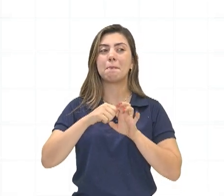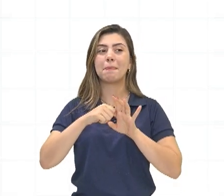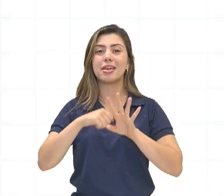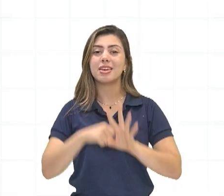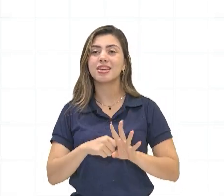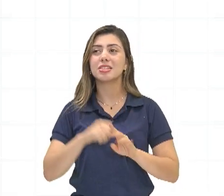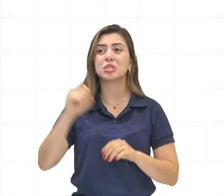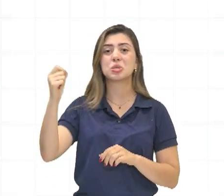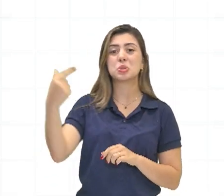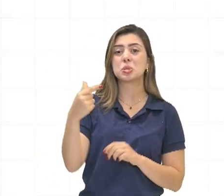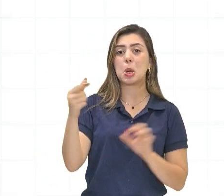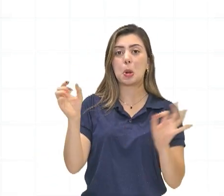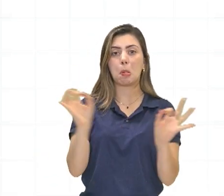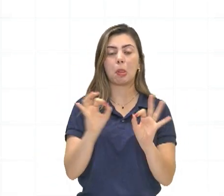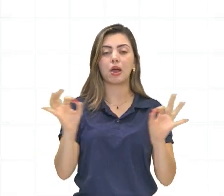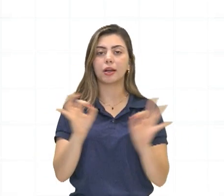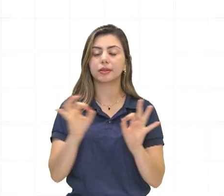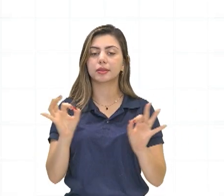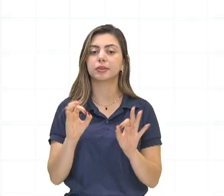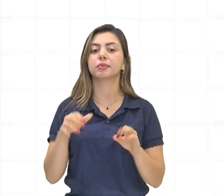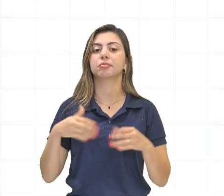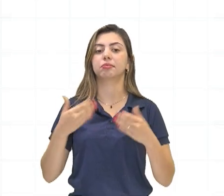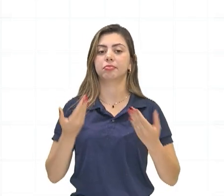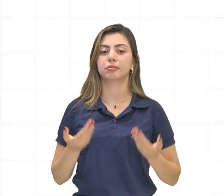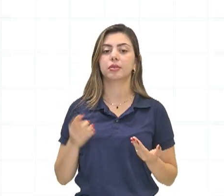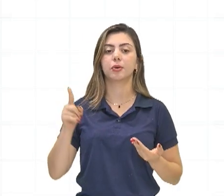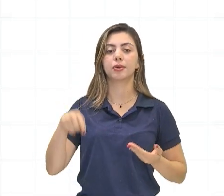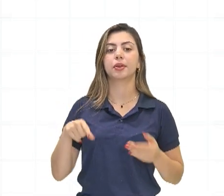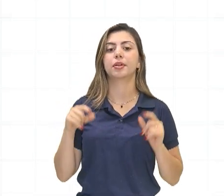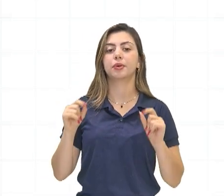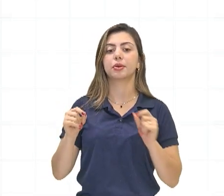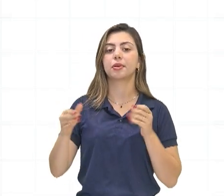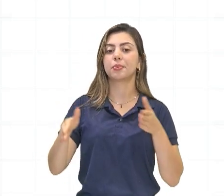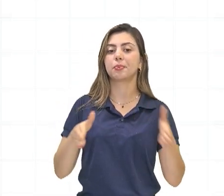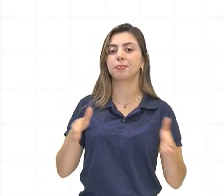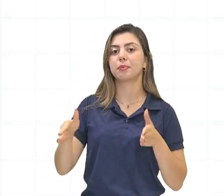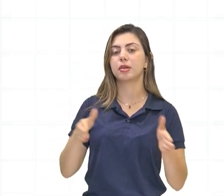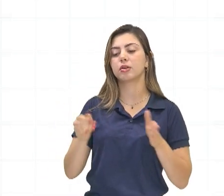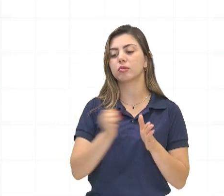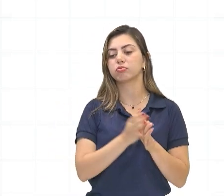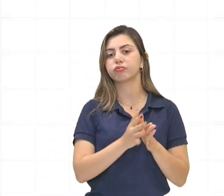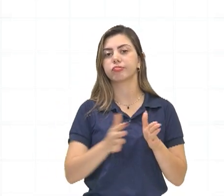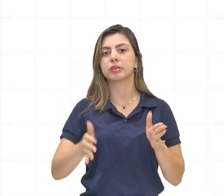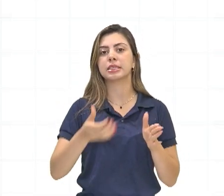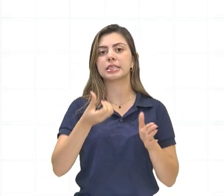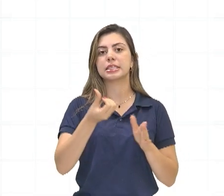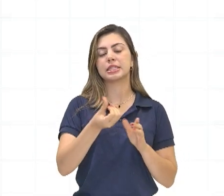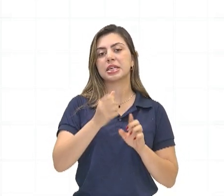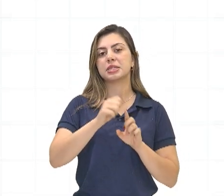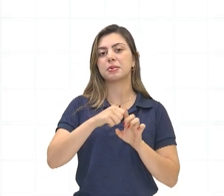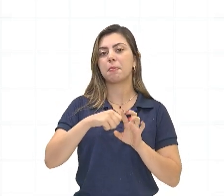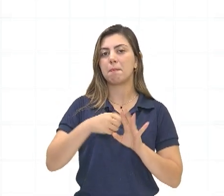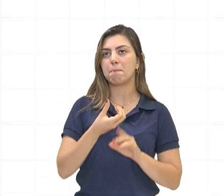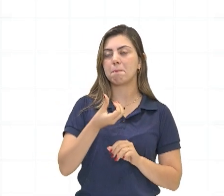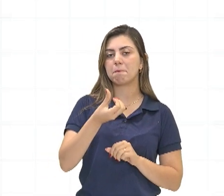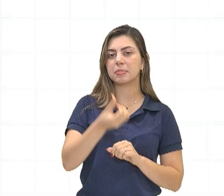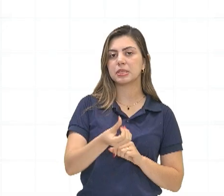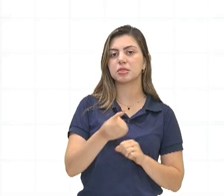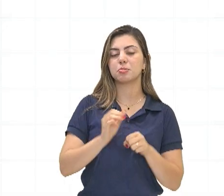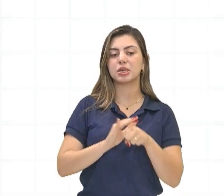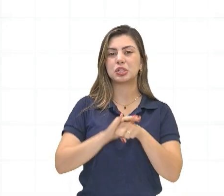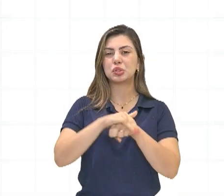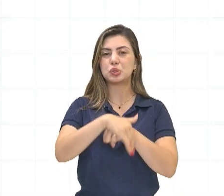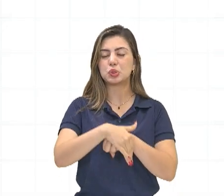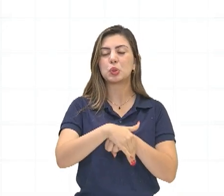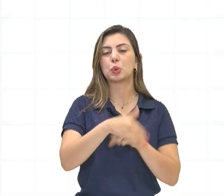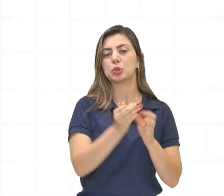do sol, né? É o famoso período que diz que são 6 meses de noite, a noite